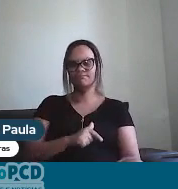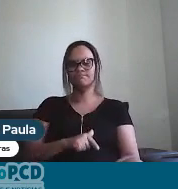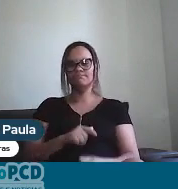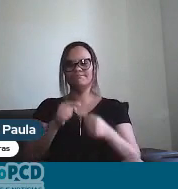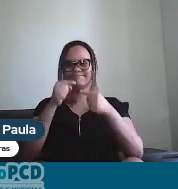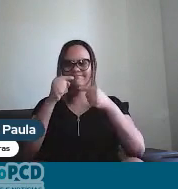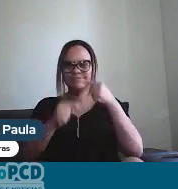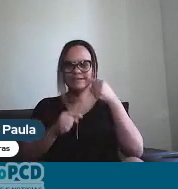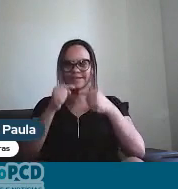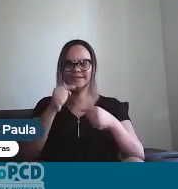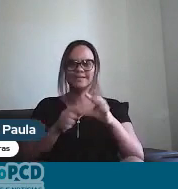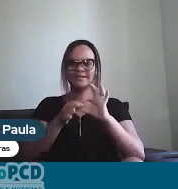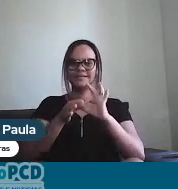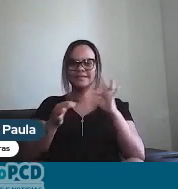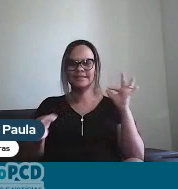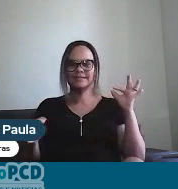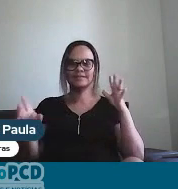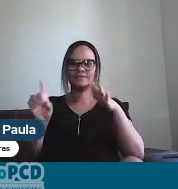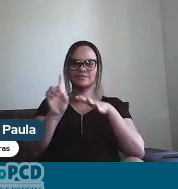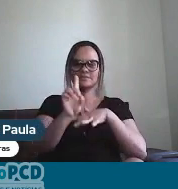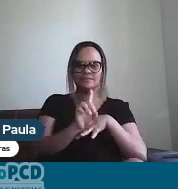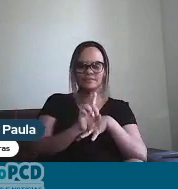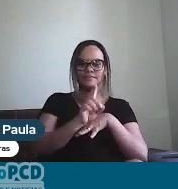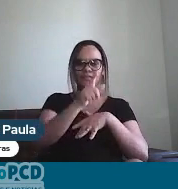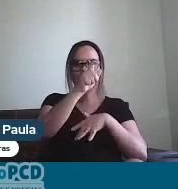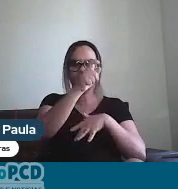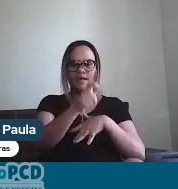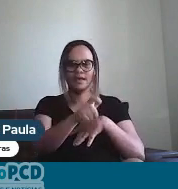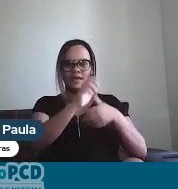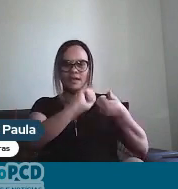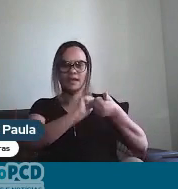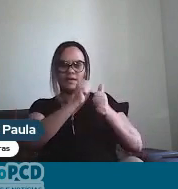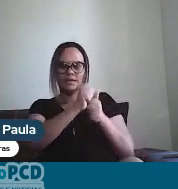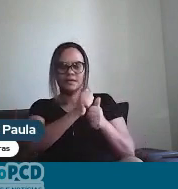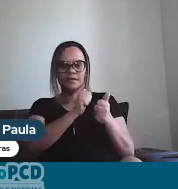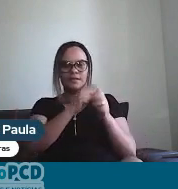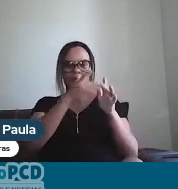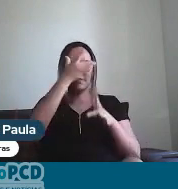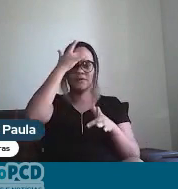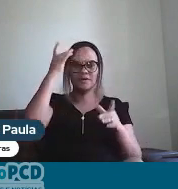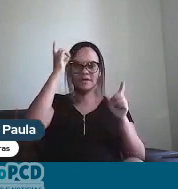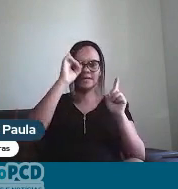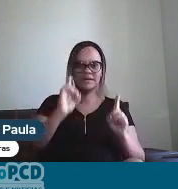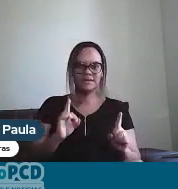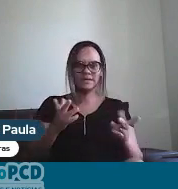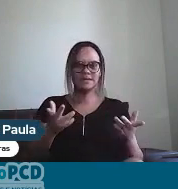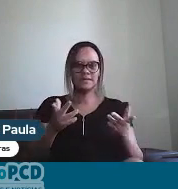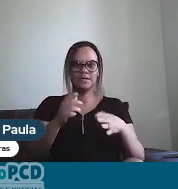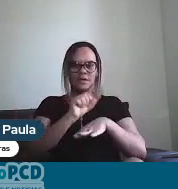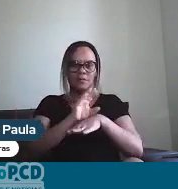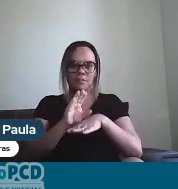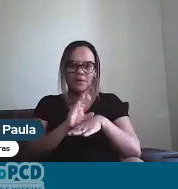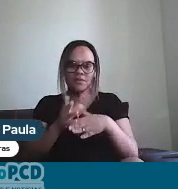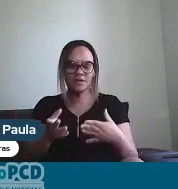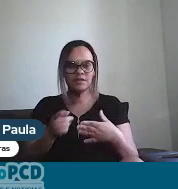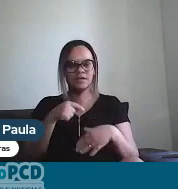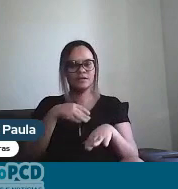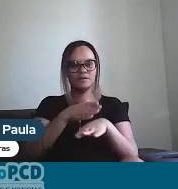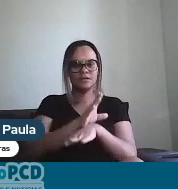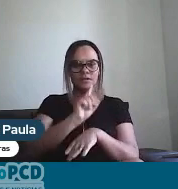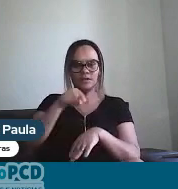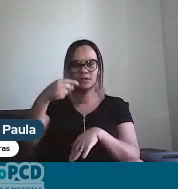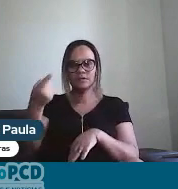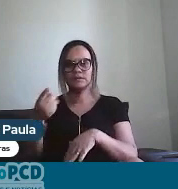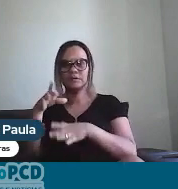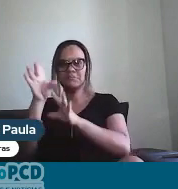incoerência de a pessoa chegar num determinado lugar, ser avaliada e ser considerada pessoa com deficiência para um benefício. Aí ela vai lá no outro, os